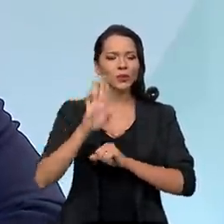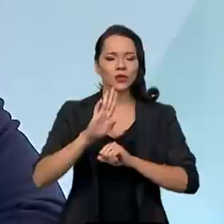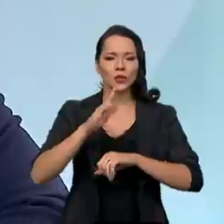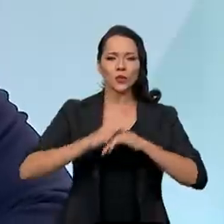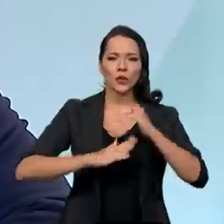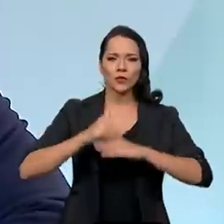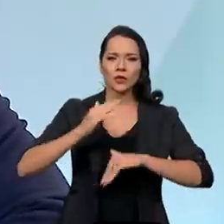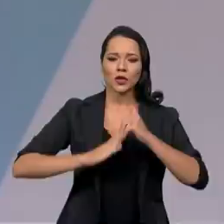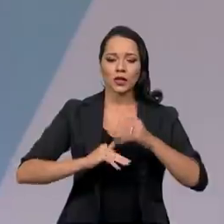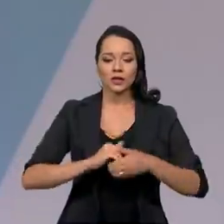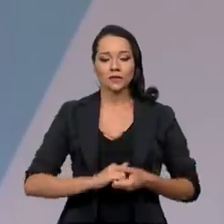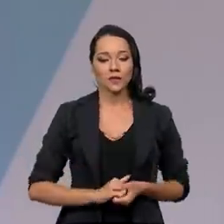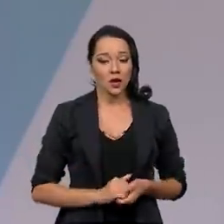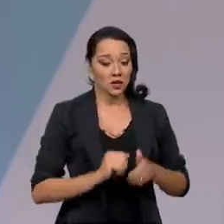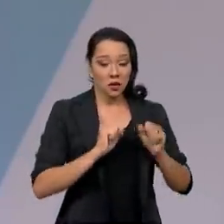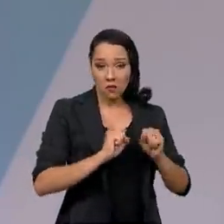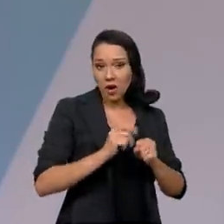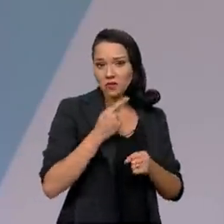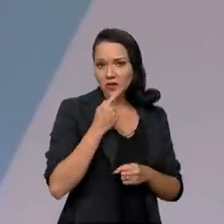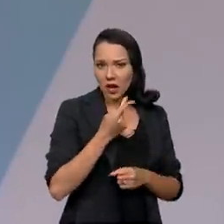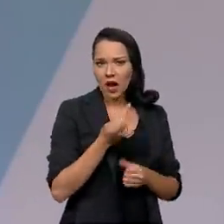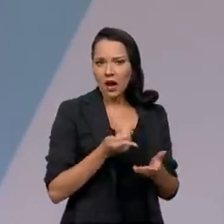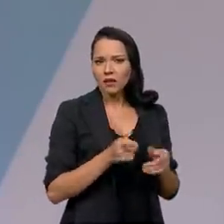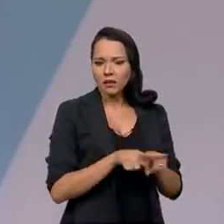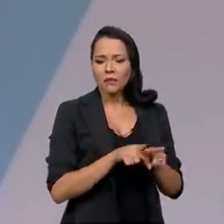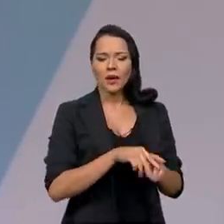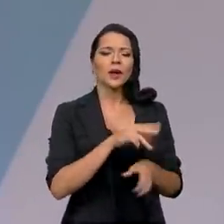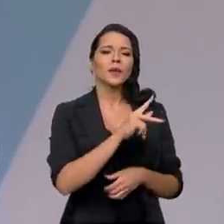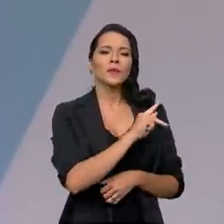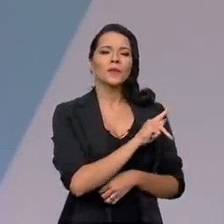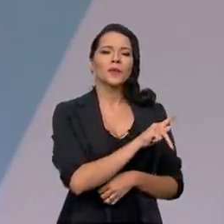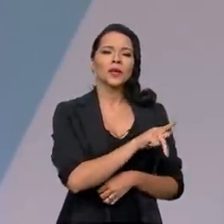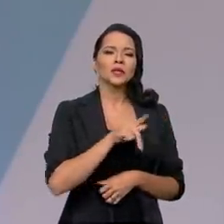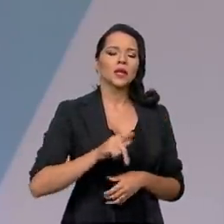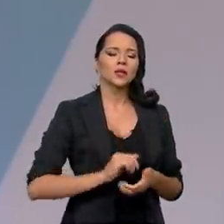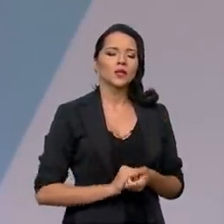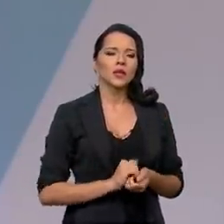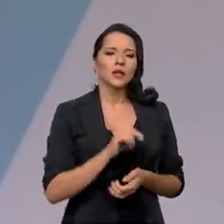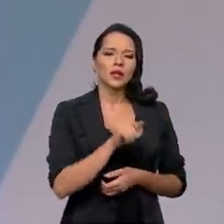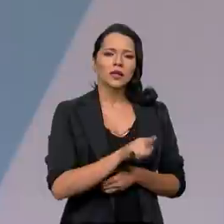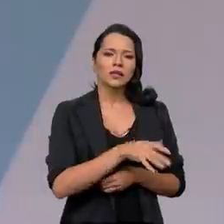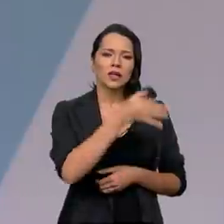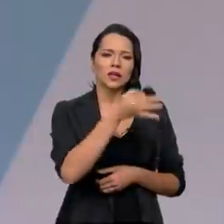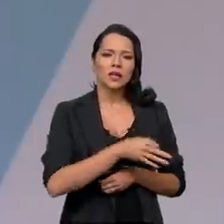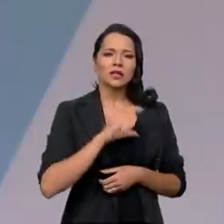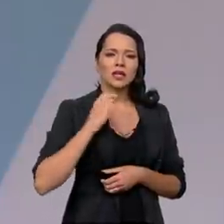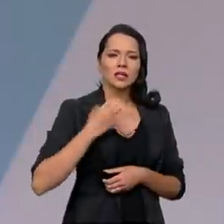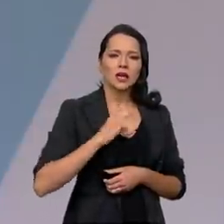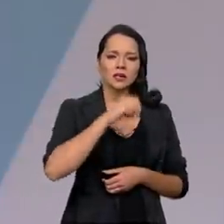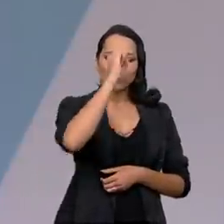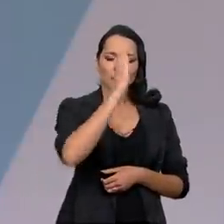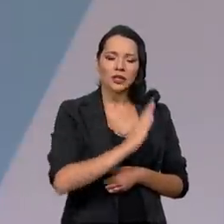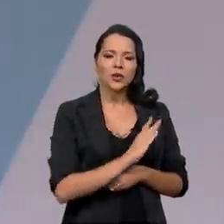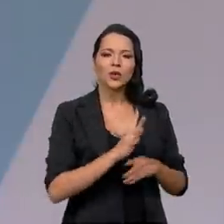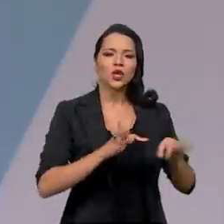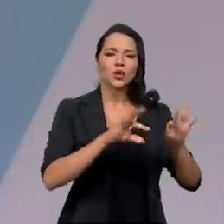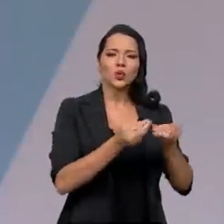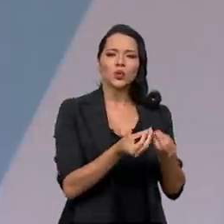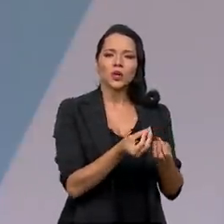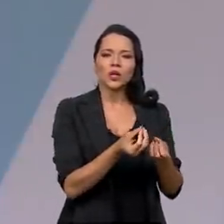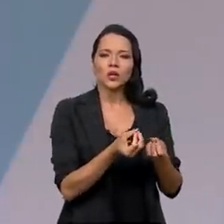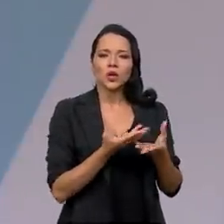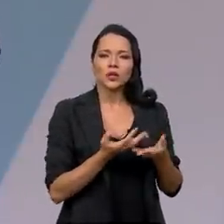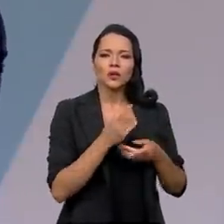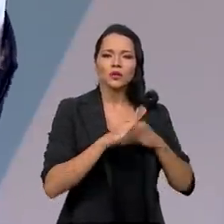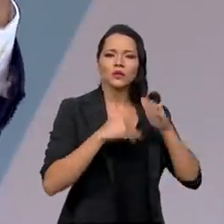humanos. A gente pode dizer, presidente, que a consolidação da ciência no Brasil e tudo que ela trouxe